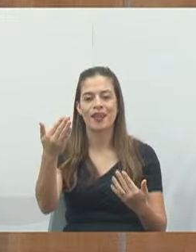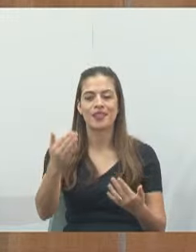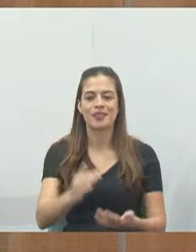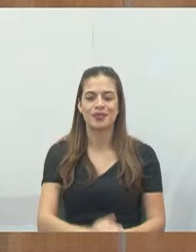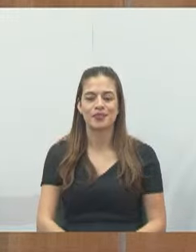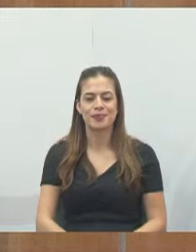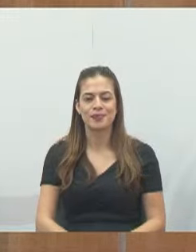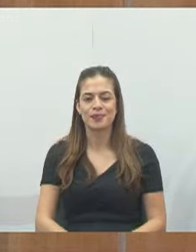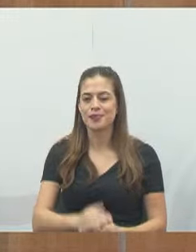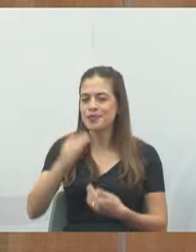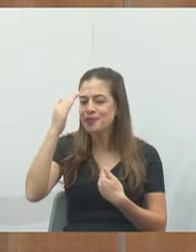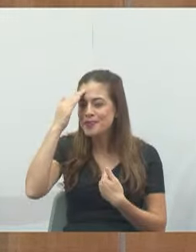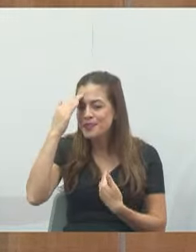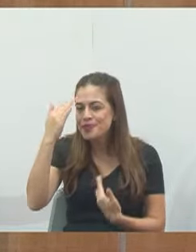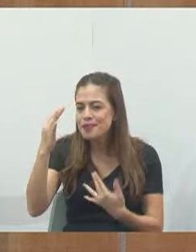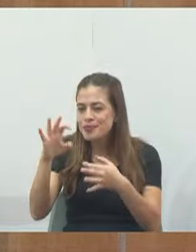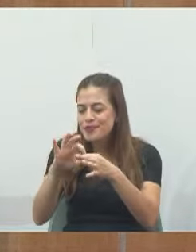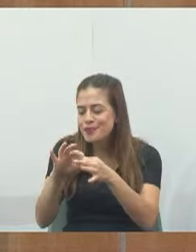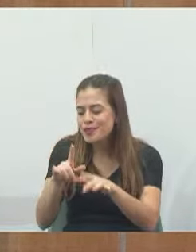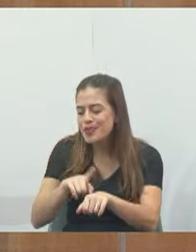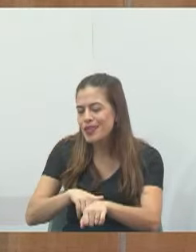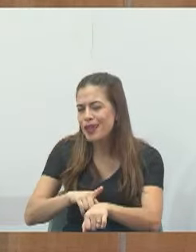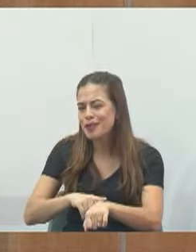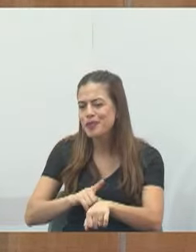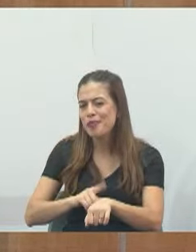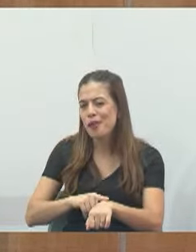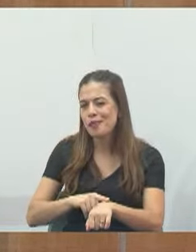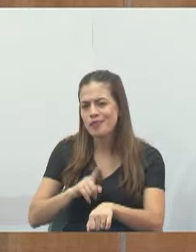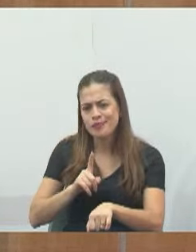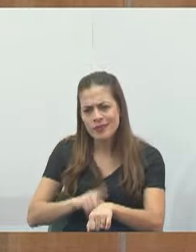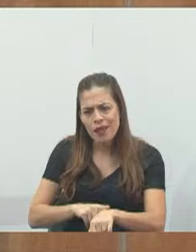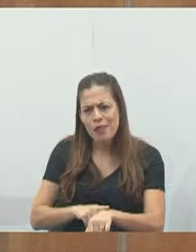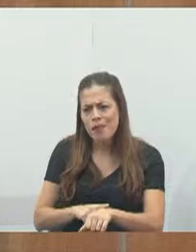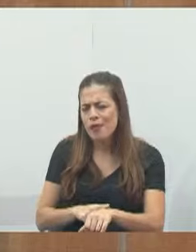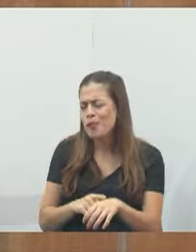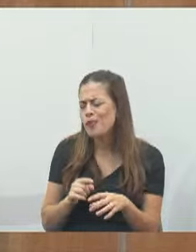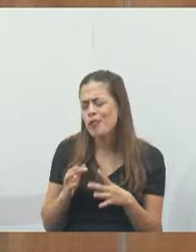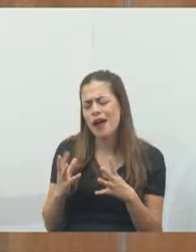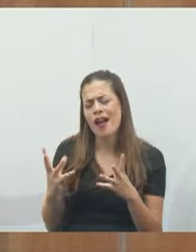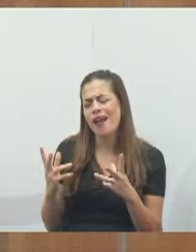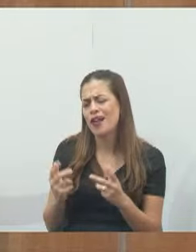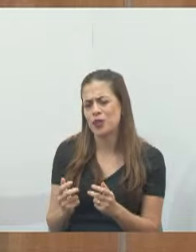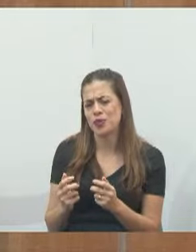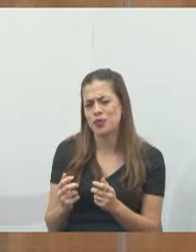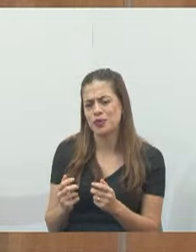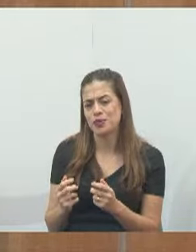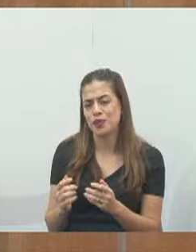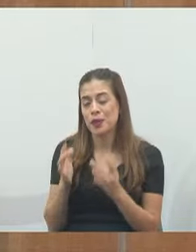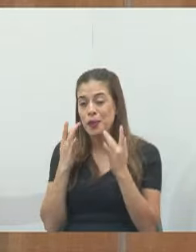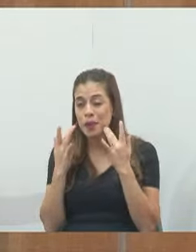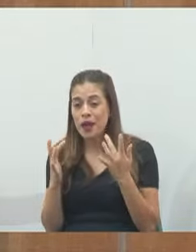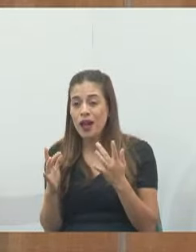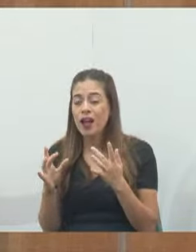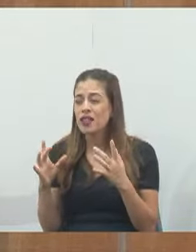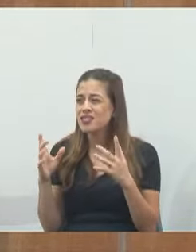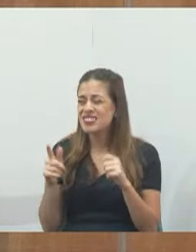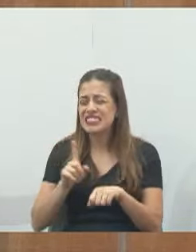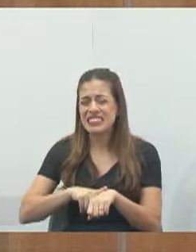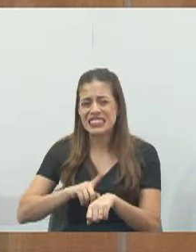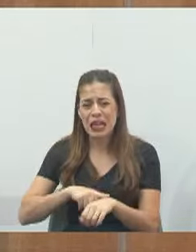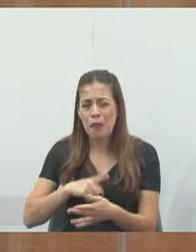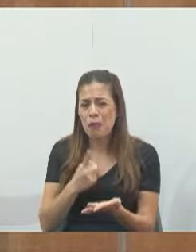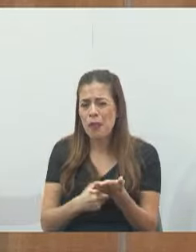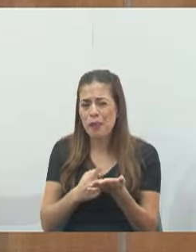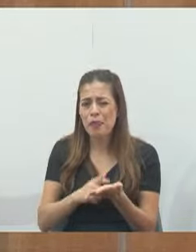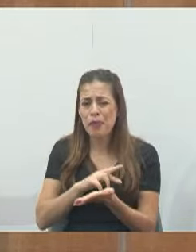pela disponibilidade do tempo. O tempo é algo muito precioso e todo mundo tem um monte de